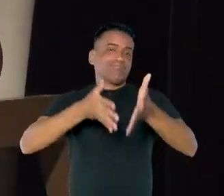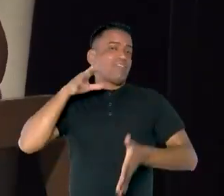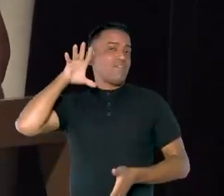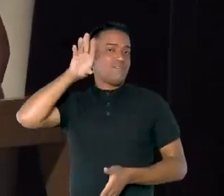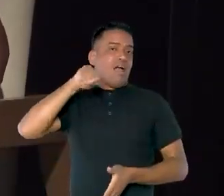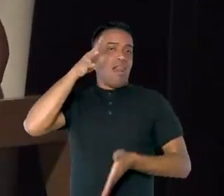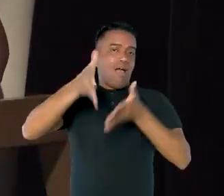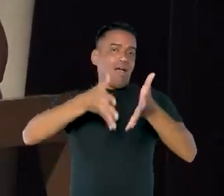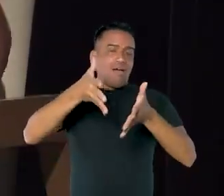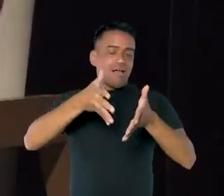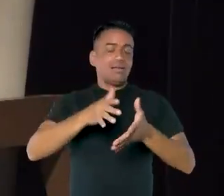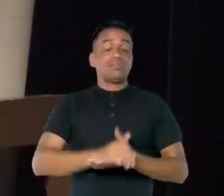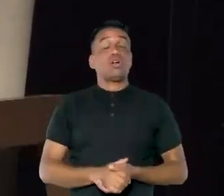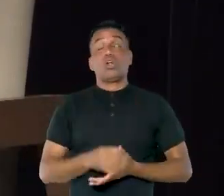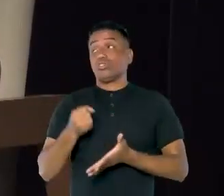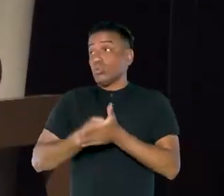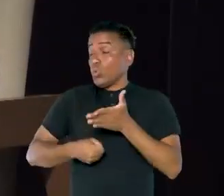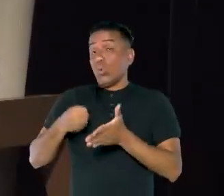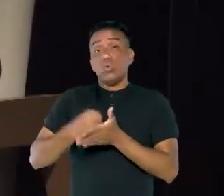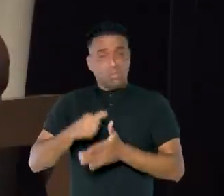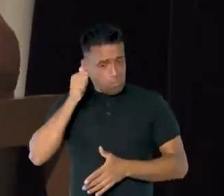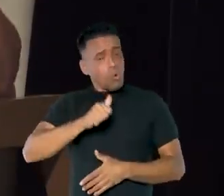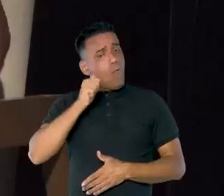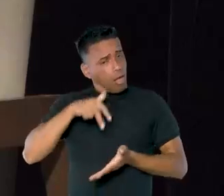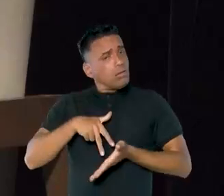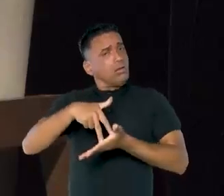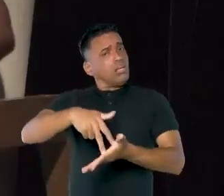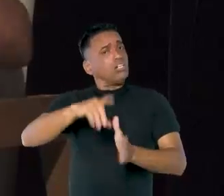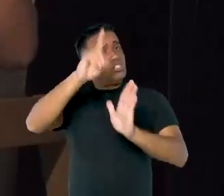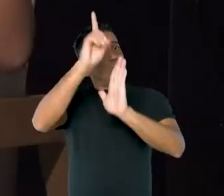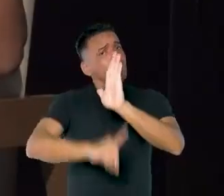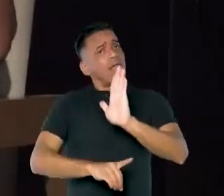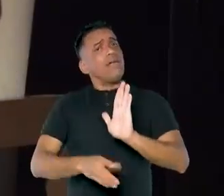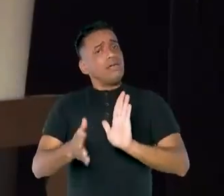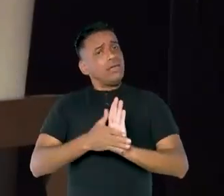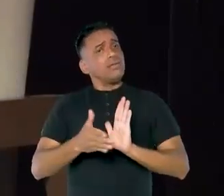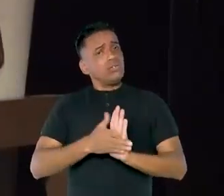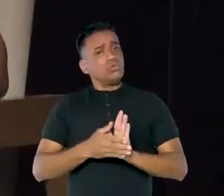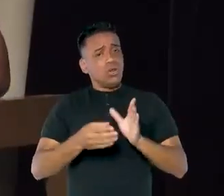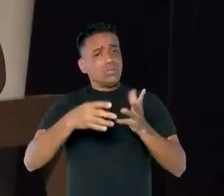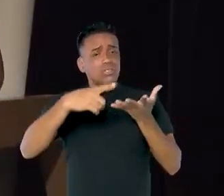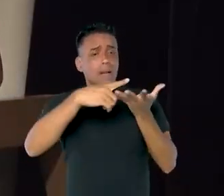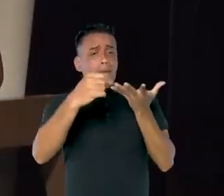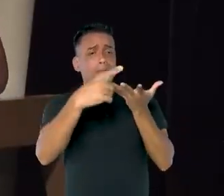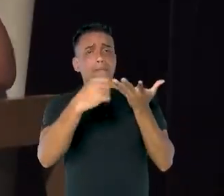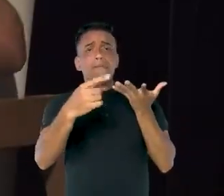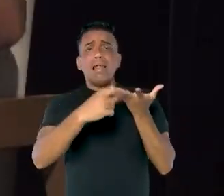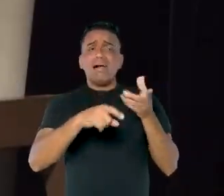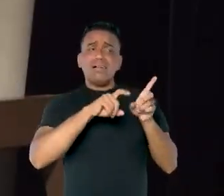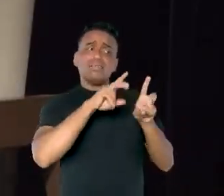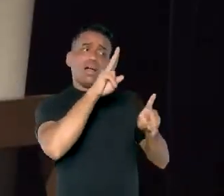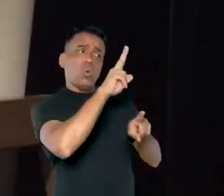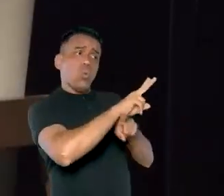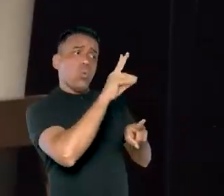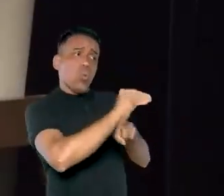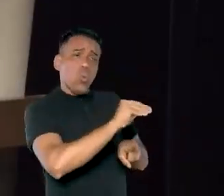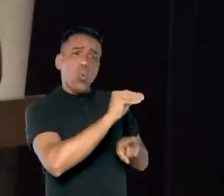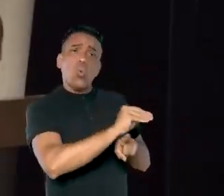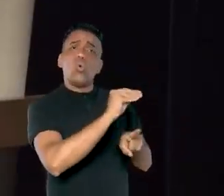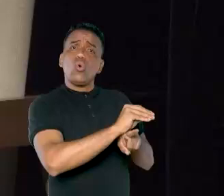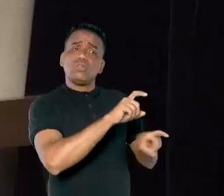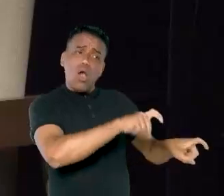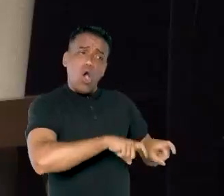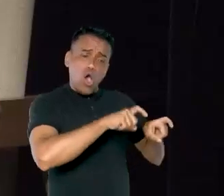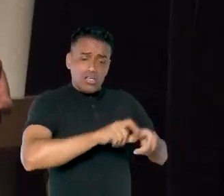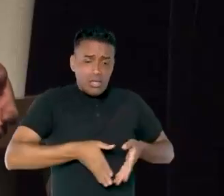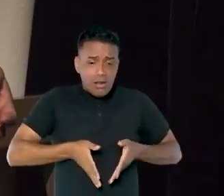nessa luta, né? Nós também queremos falar. Nós também temos nossas plantas, nós que somos cuidadoras da roça, nós que parimos filho, por